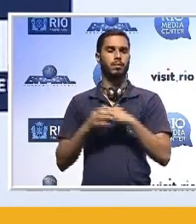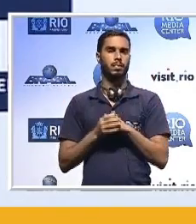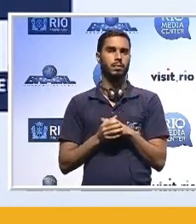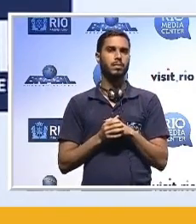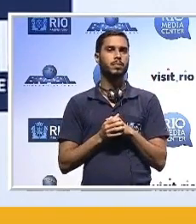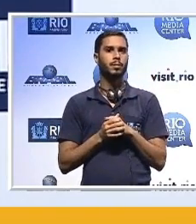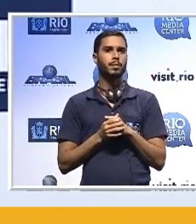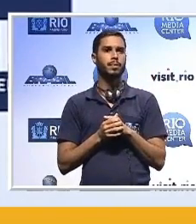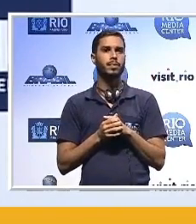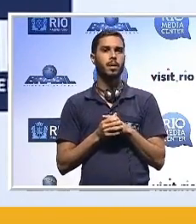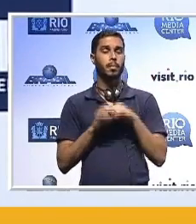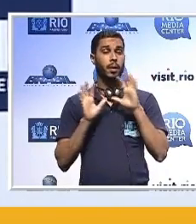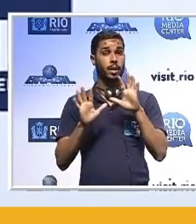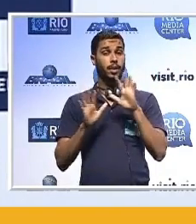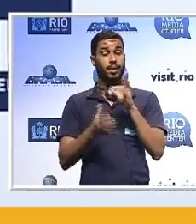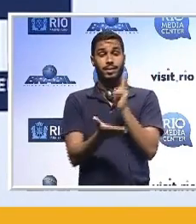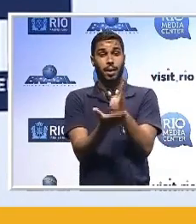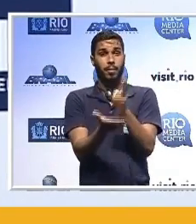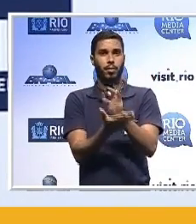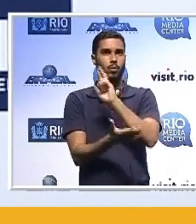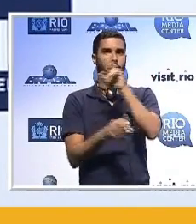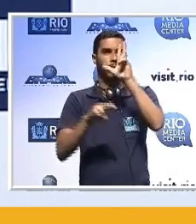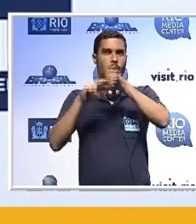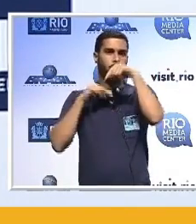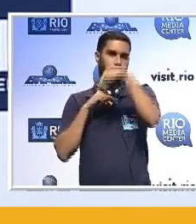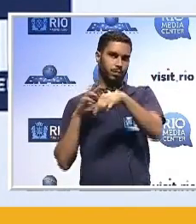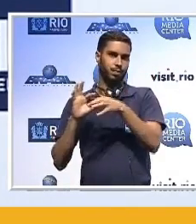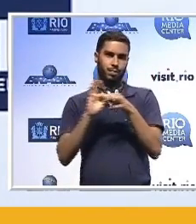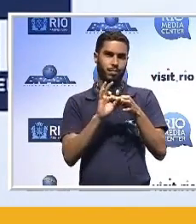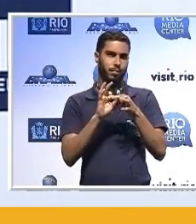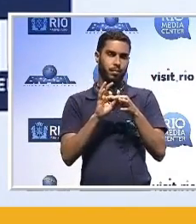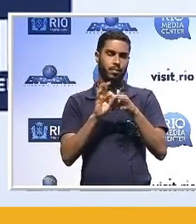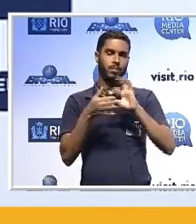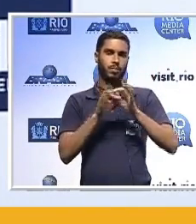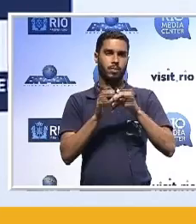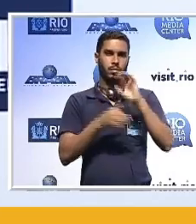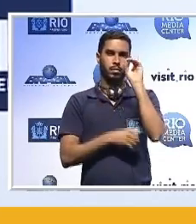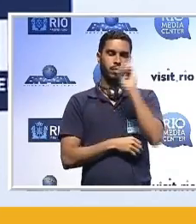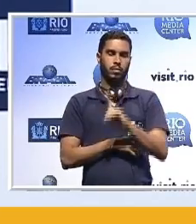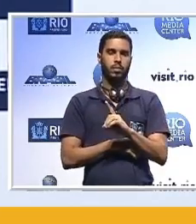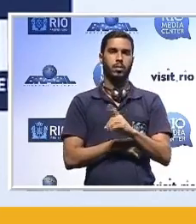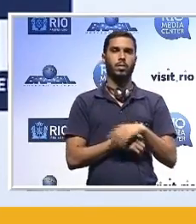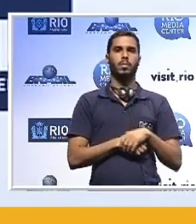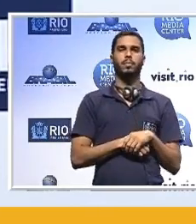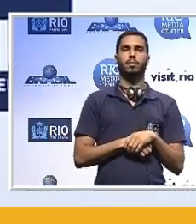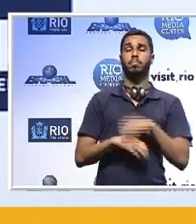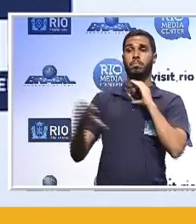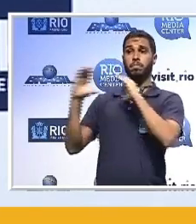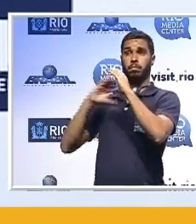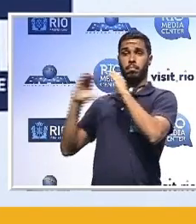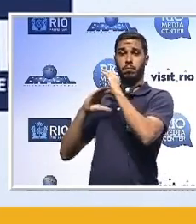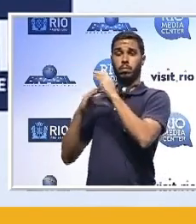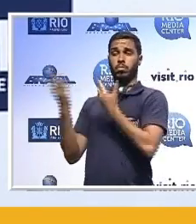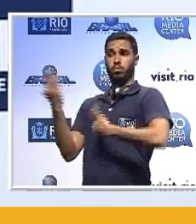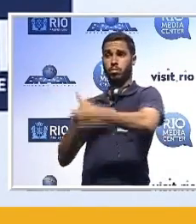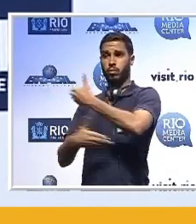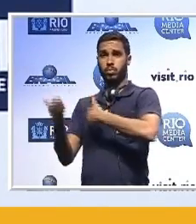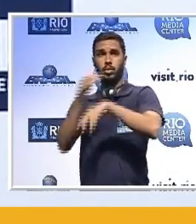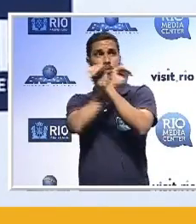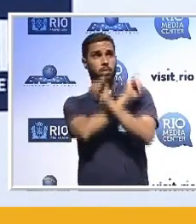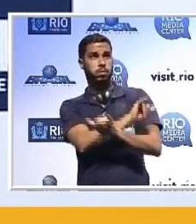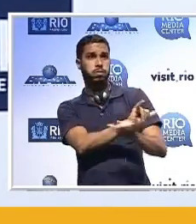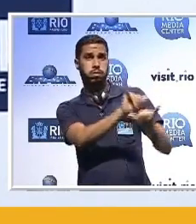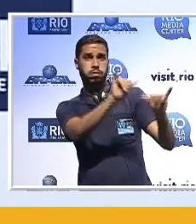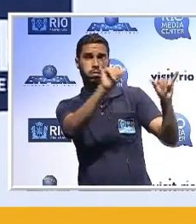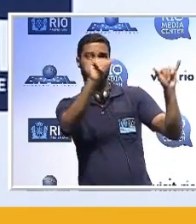Paralímpico. Todas essas publicações são distribuídas, são levadas a todos os locais do Brasil, a todas